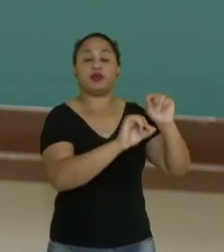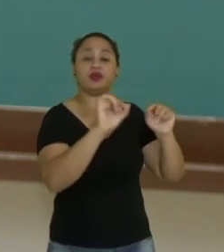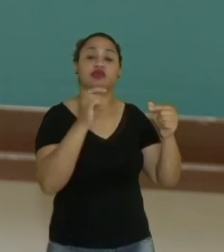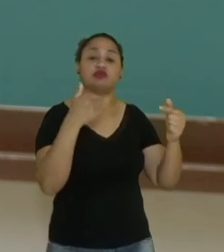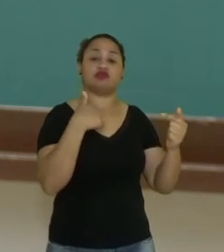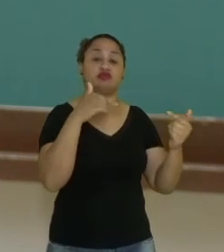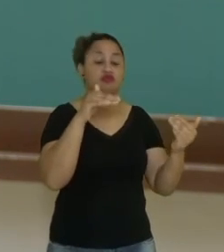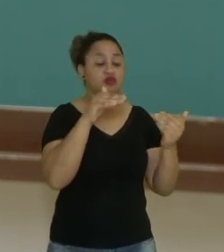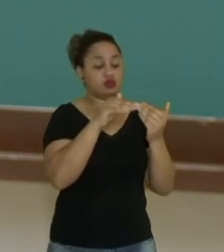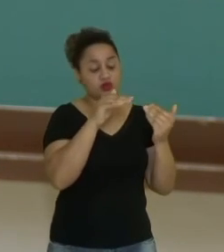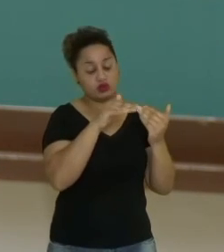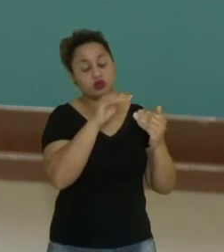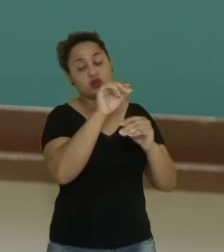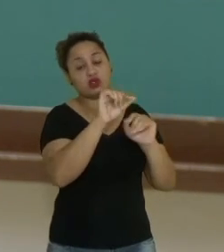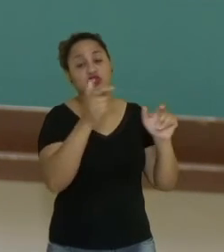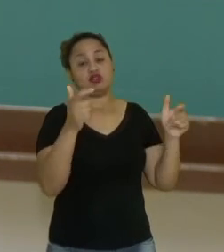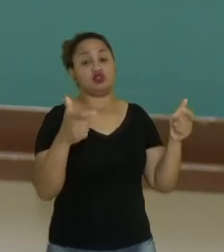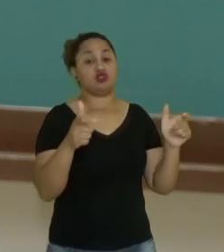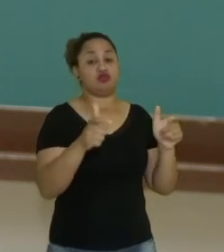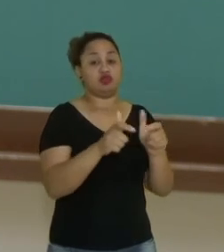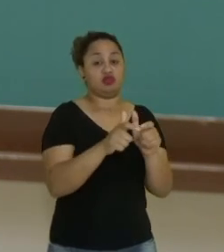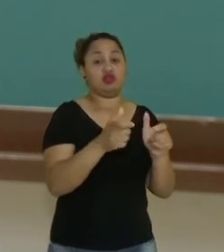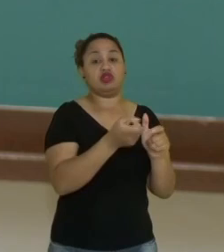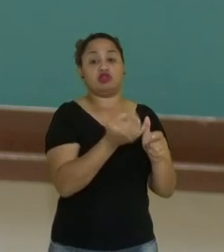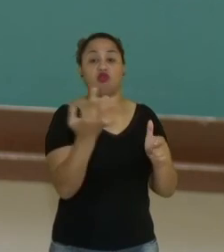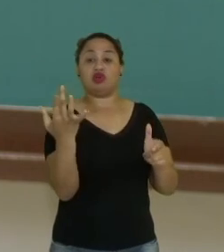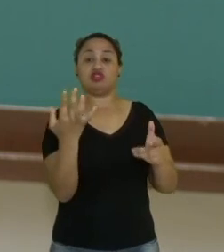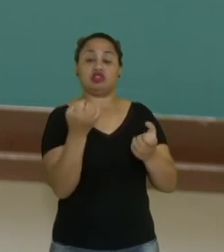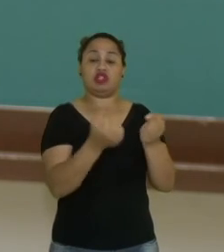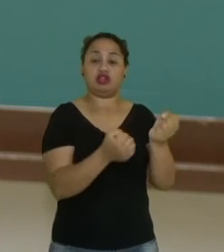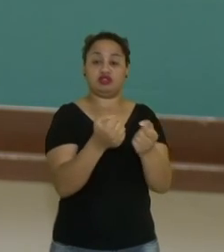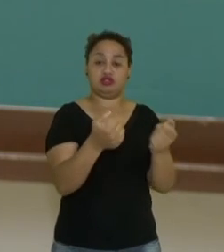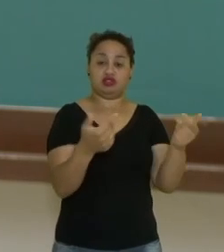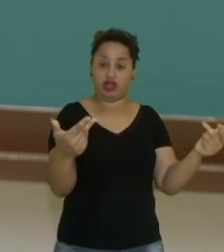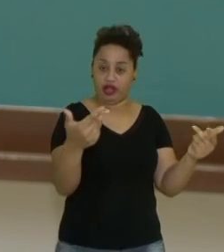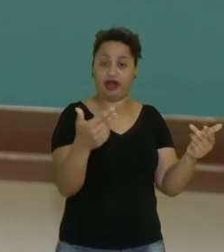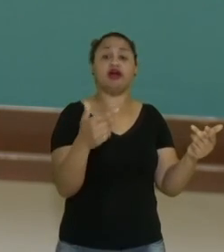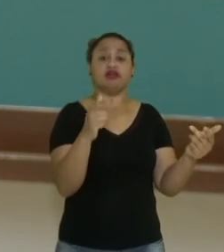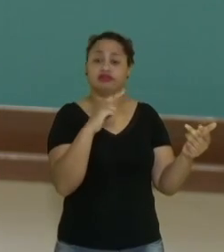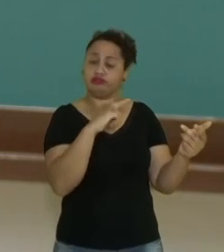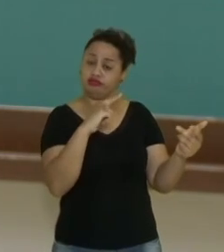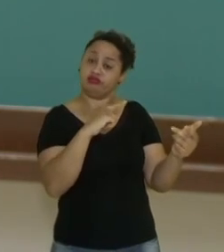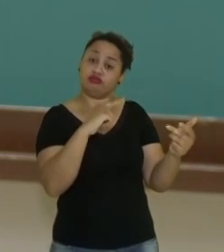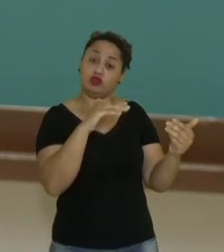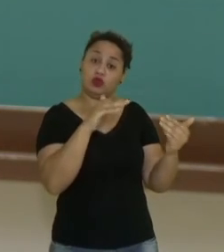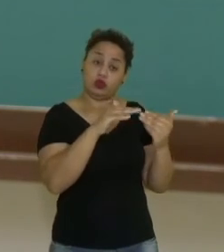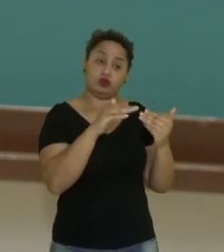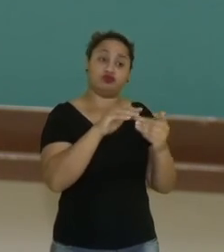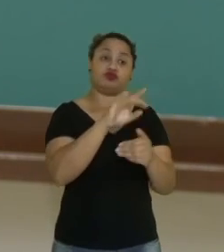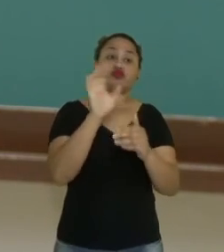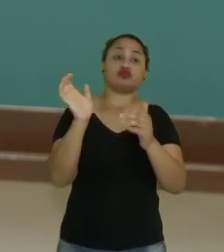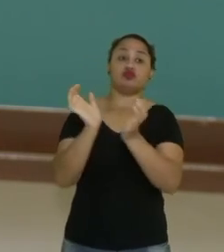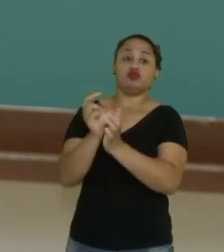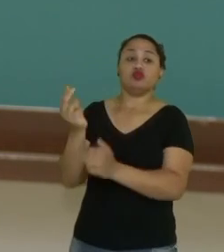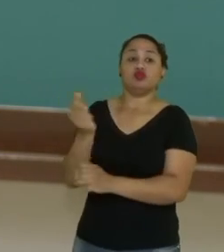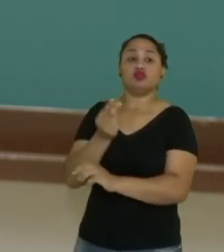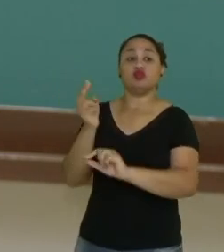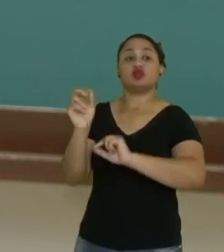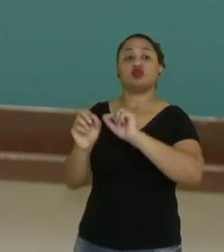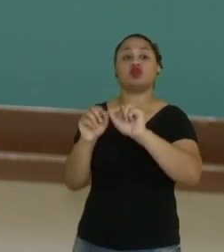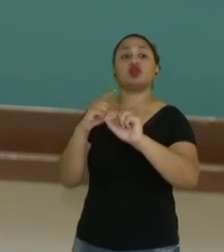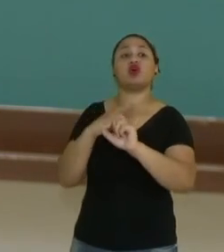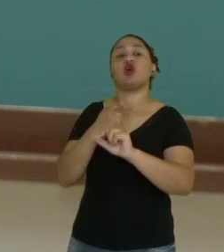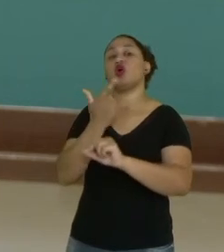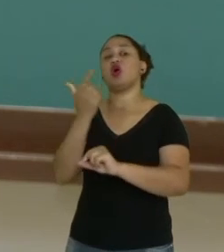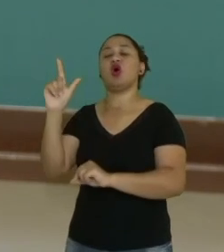respeito do quê? Da redução da frota, favoravelmente. E o grupo 2